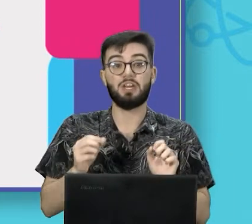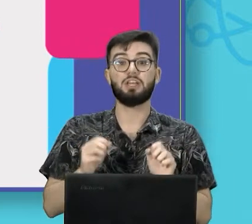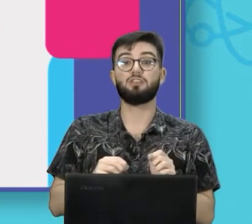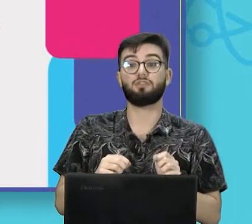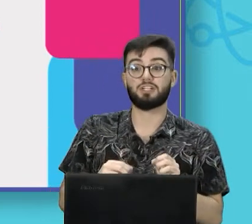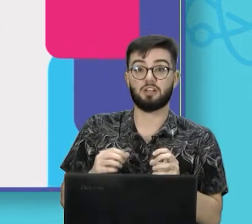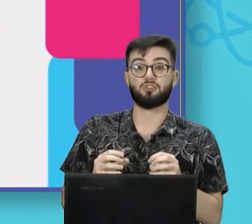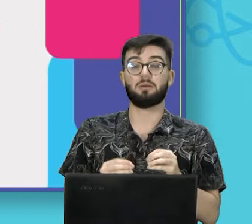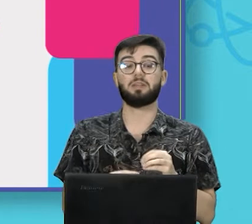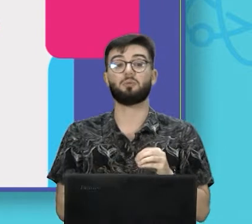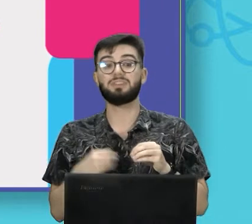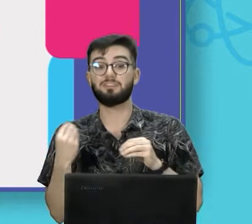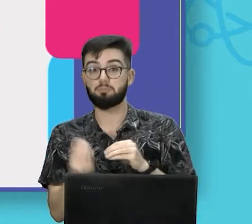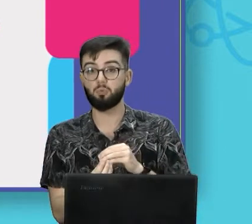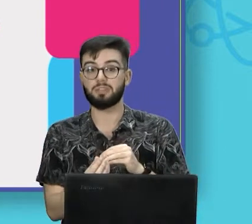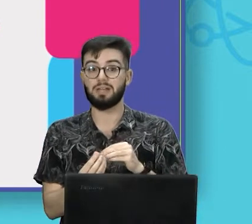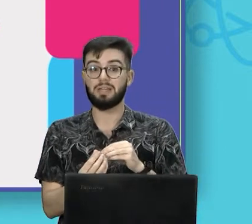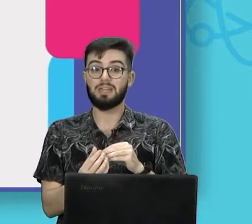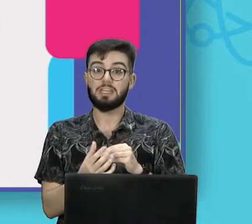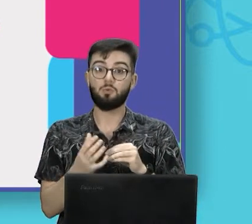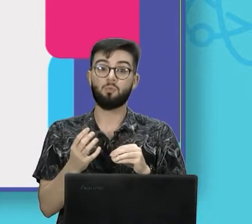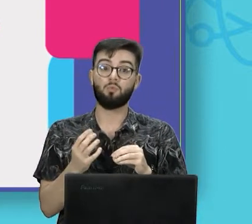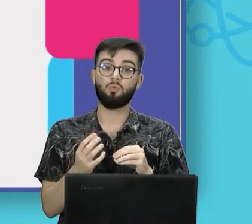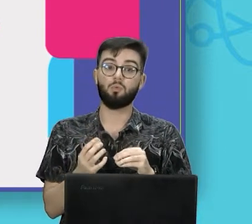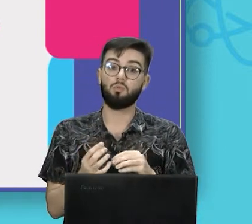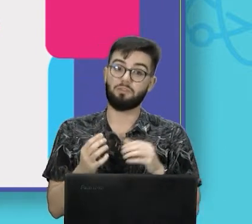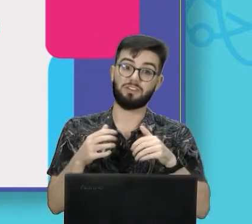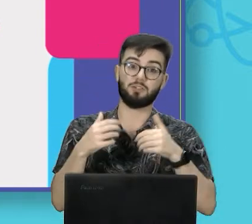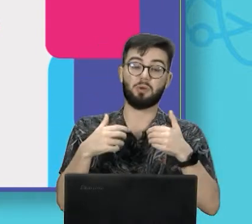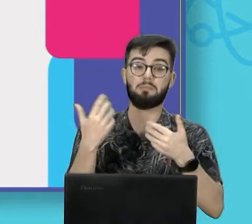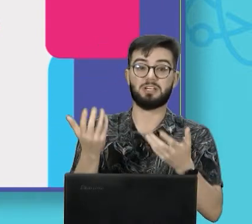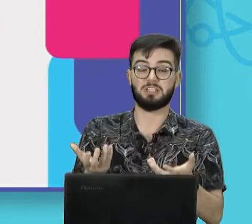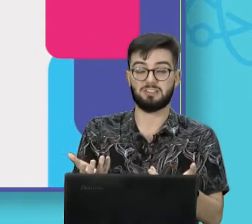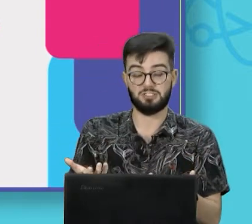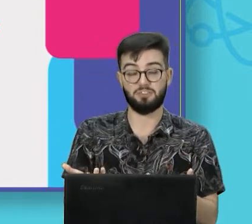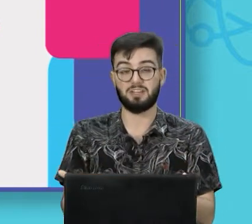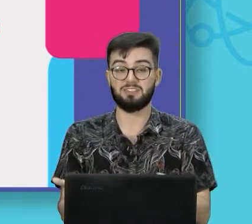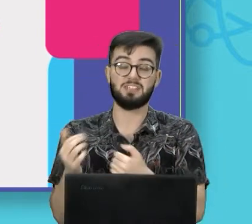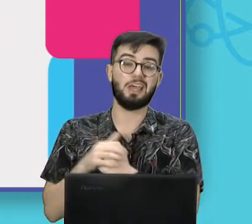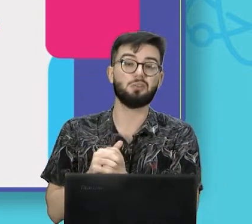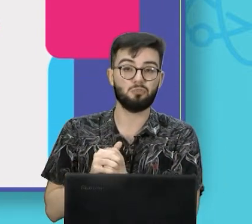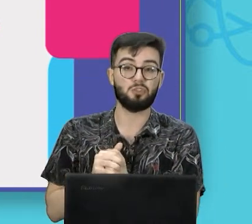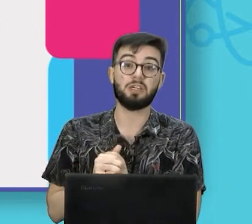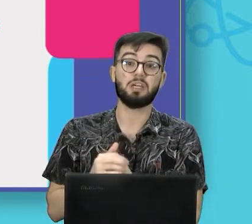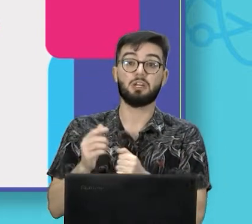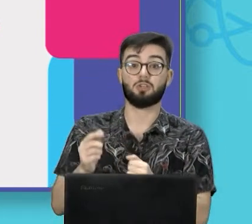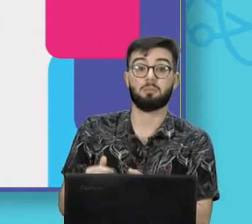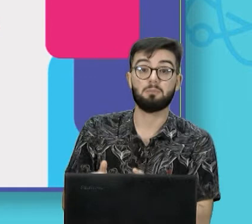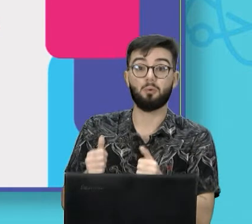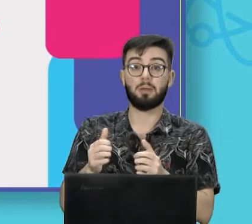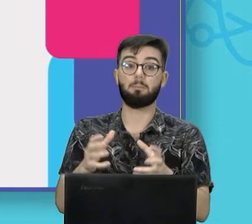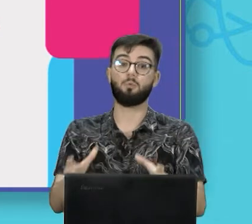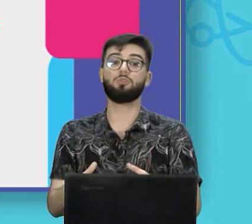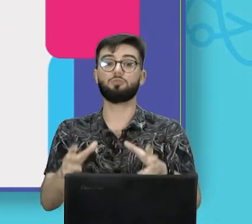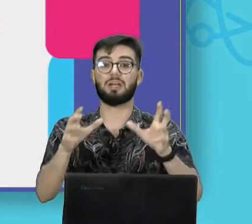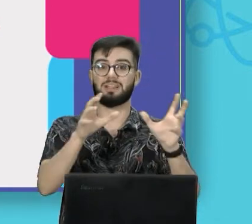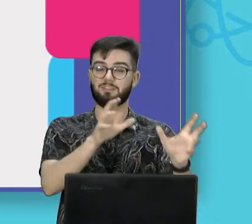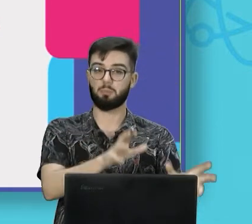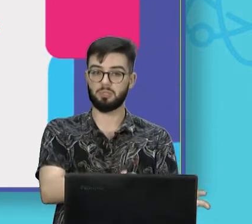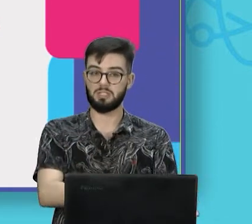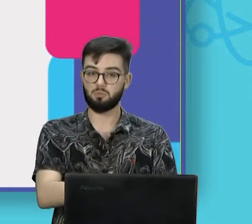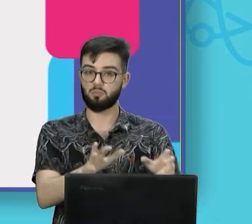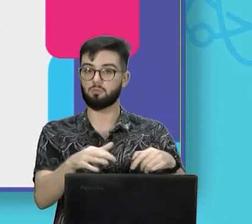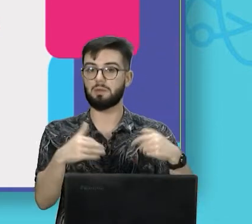fechar o congresso isso vai tirar justamente uma disputa e um vai fazer com que a imagem de você tiver com esse dele já não se justamente porque